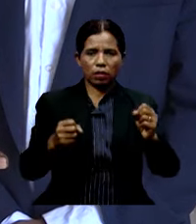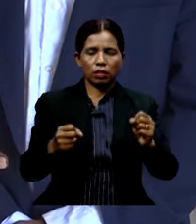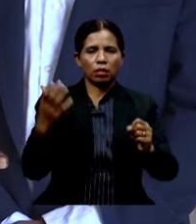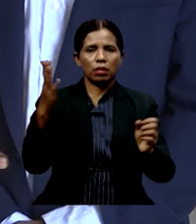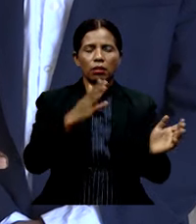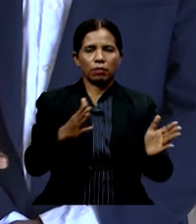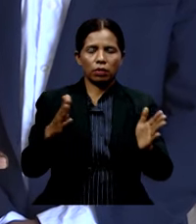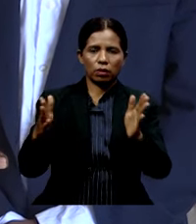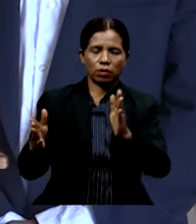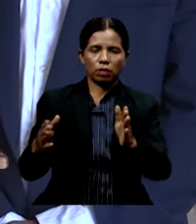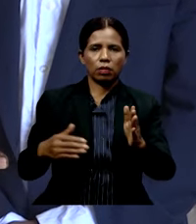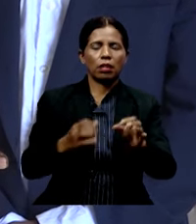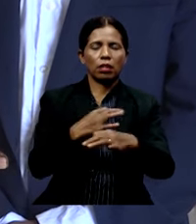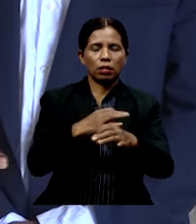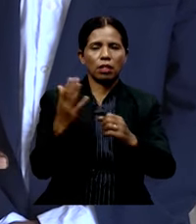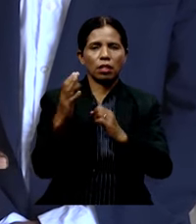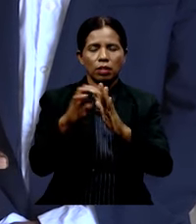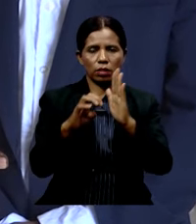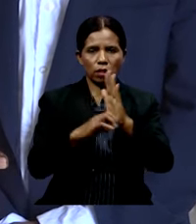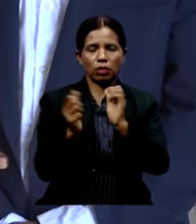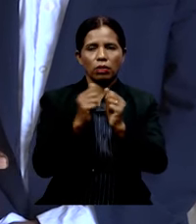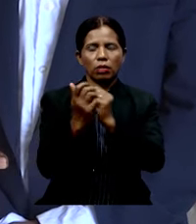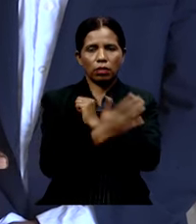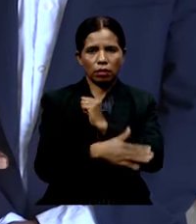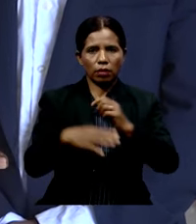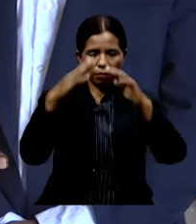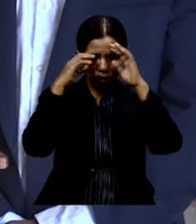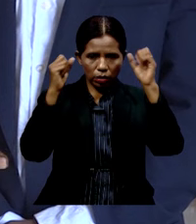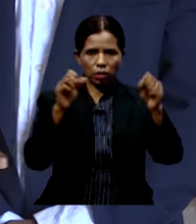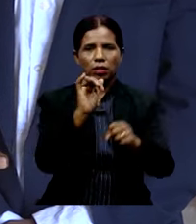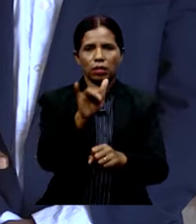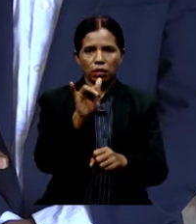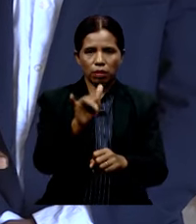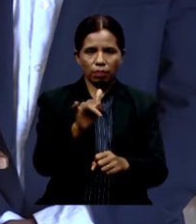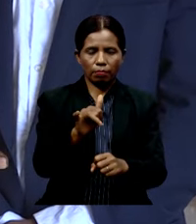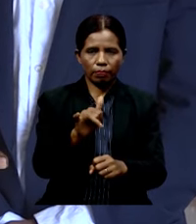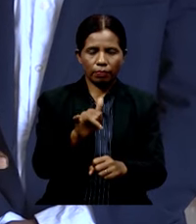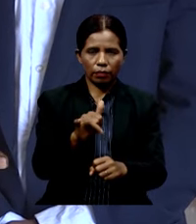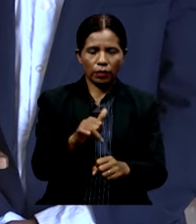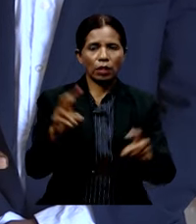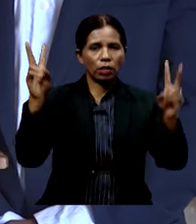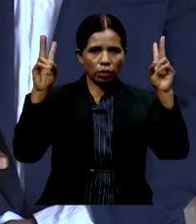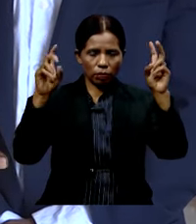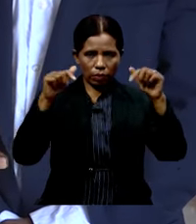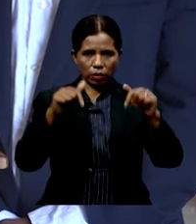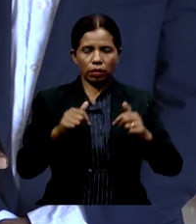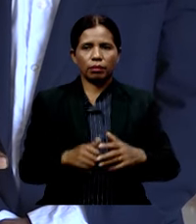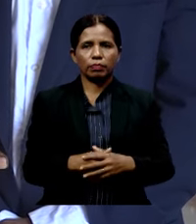o processo de construção Estado ou nação. Tanto o presidente concorda com o tópico da né,